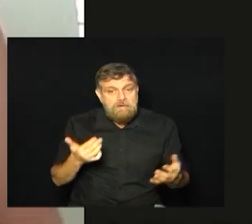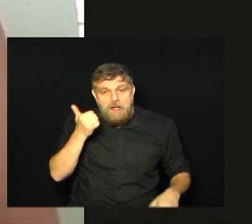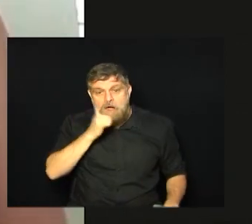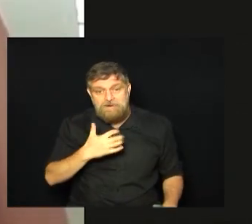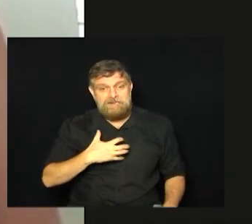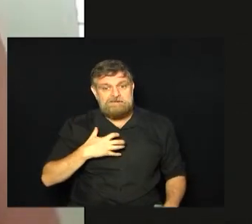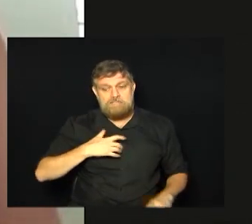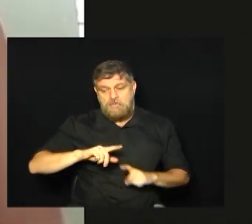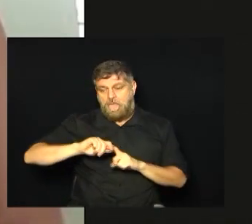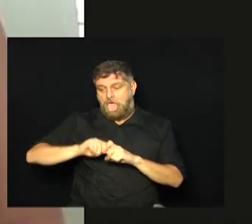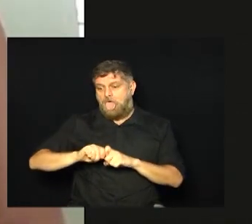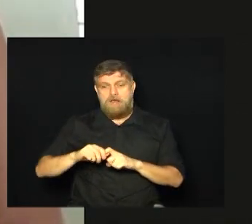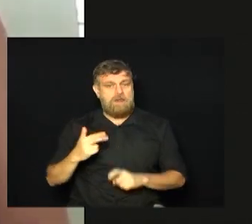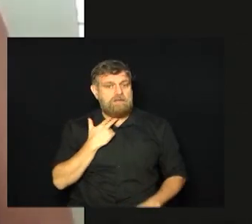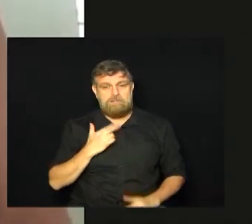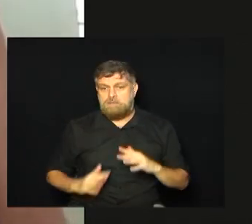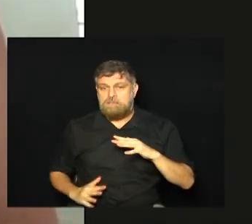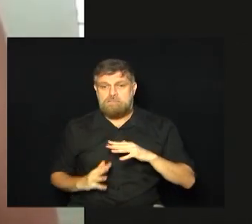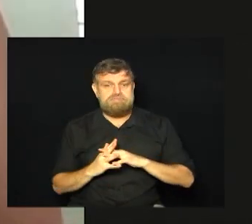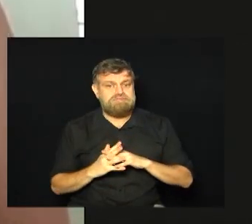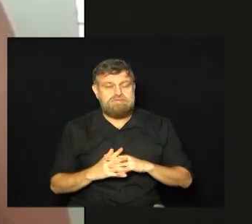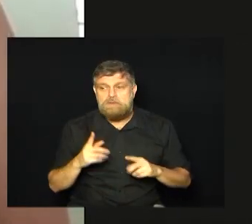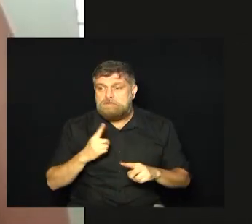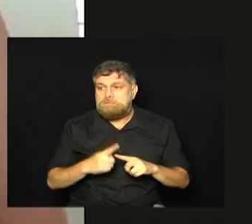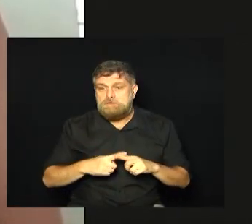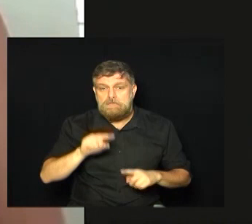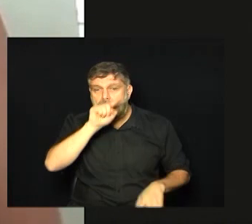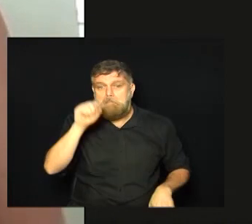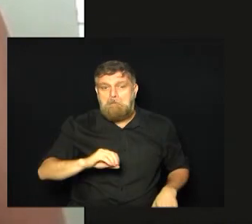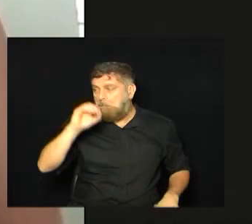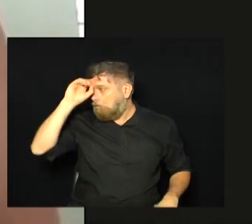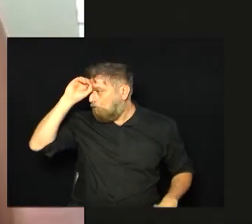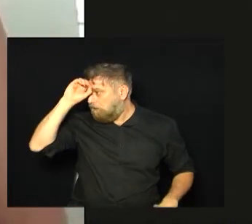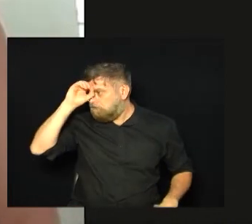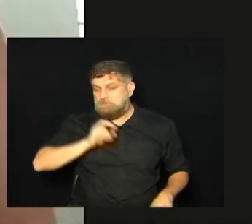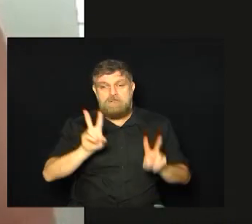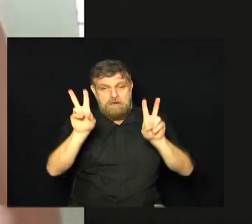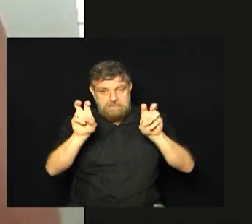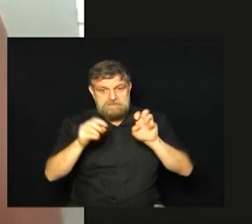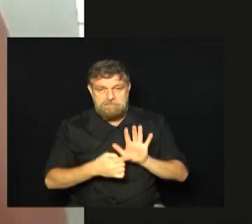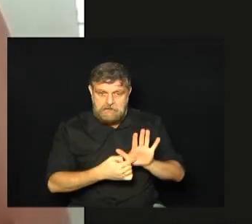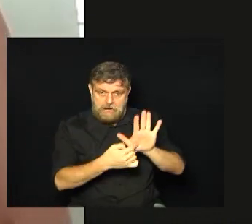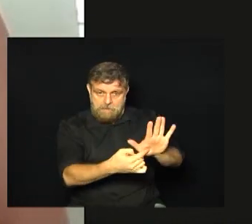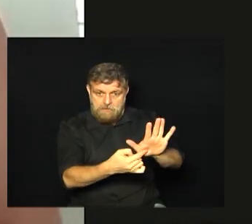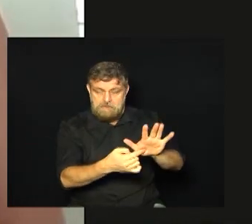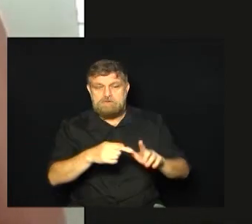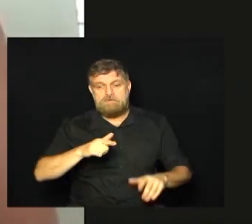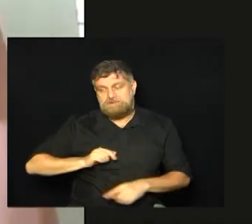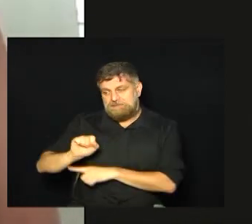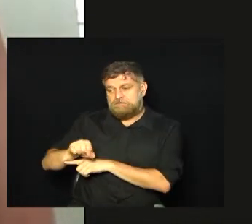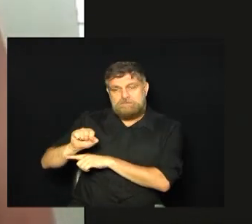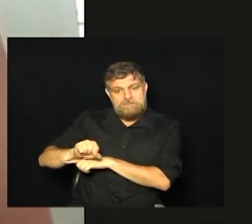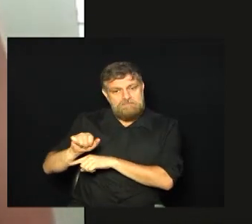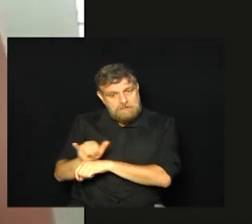sentem exaustas e não compreendem por quê. Então, eu abordo essa questão também. Eu mostro que existe uma